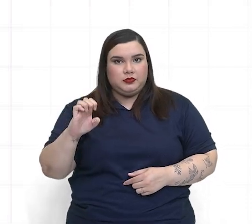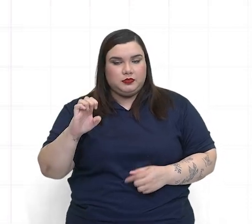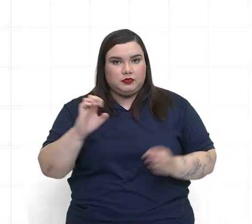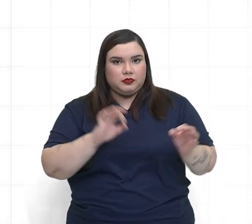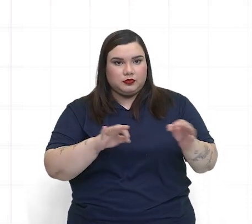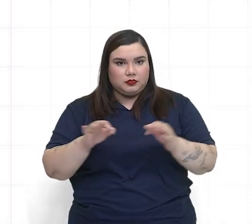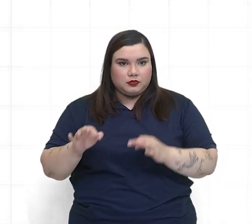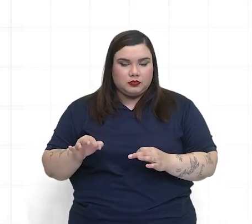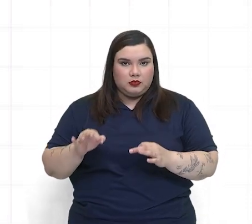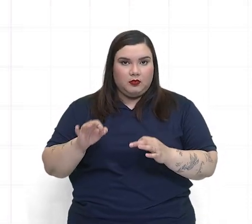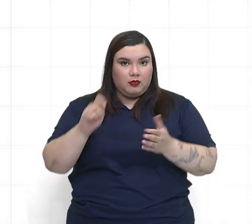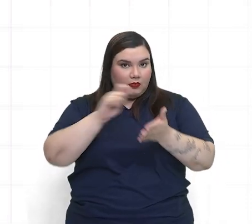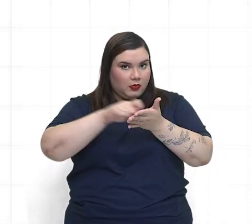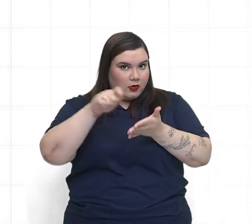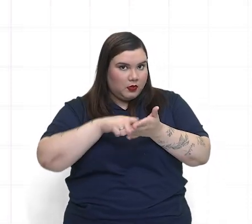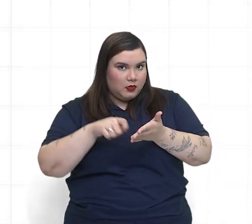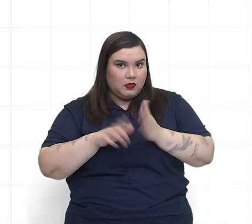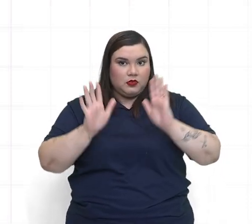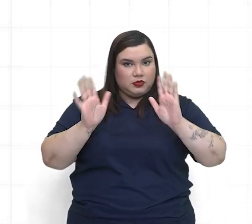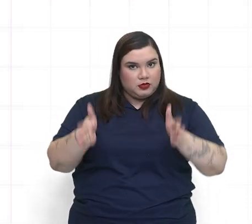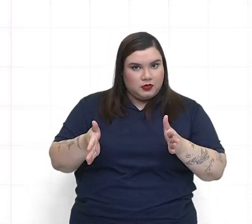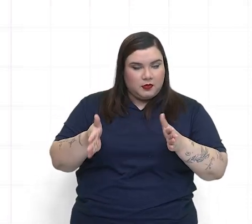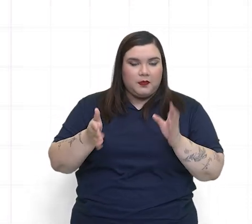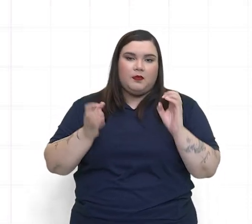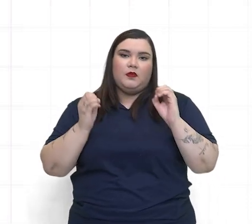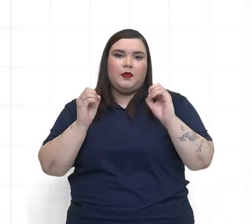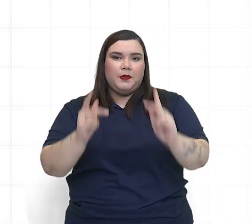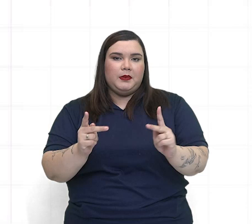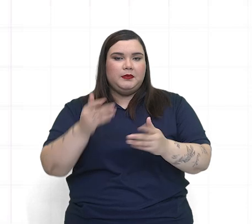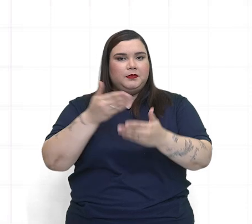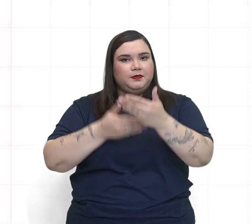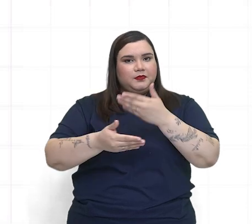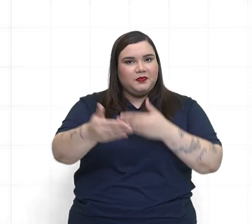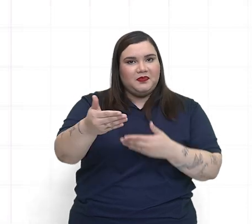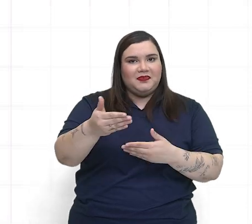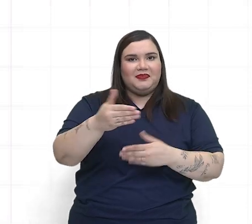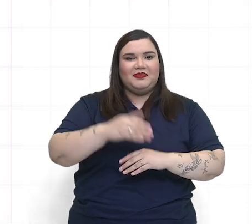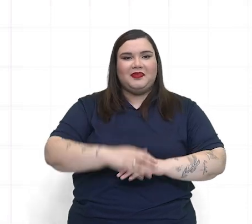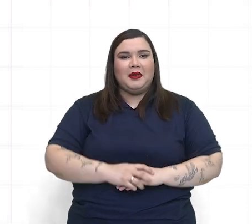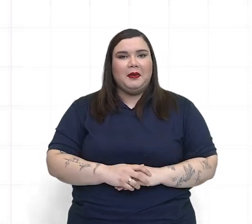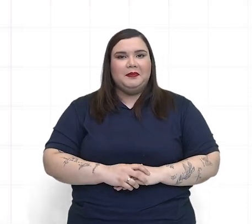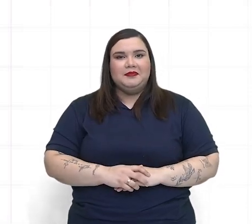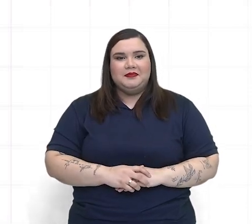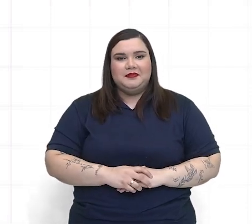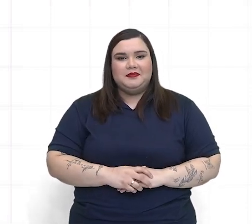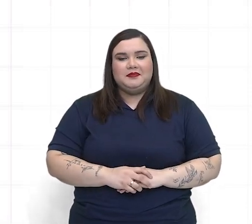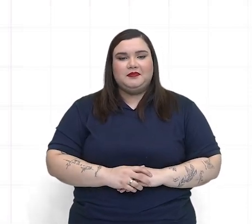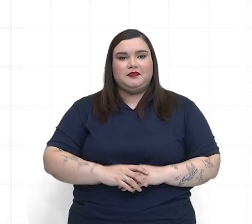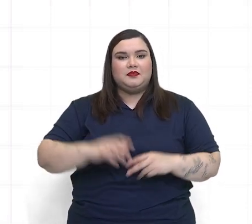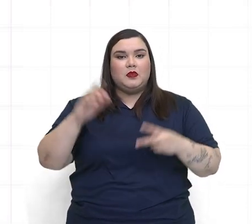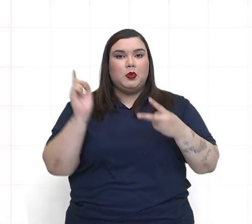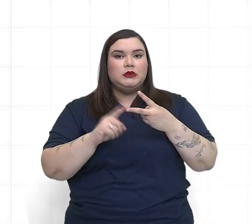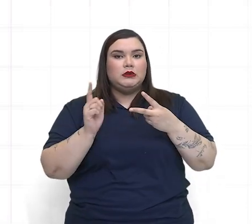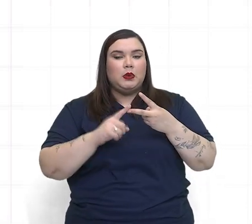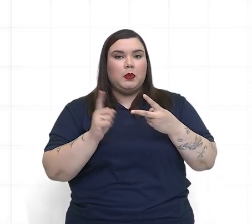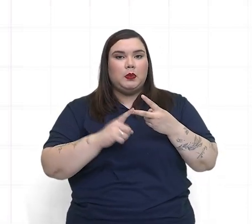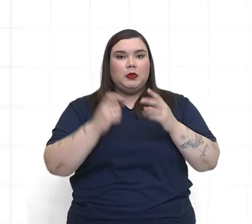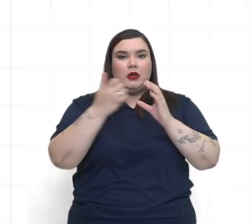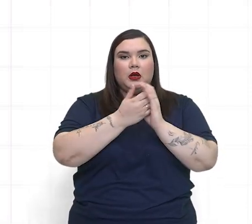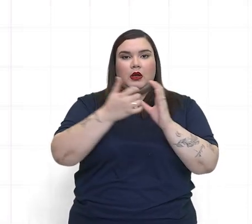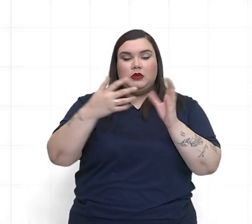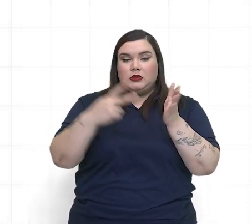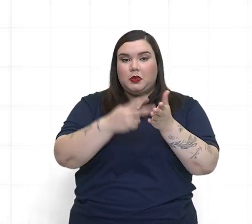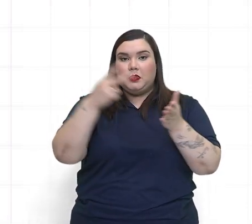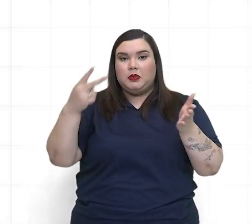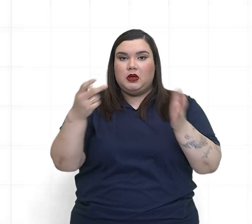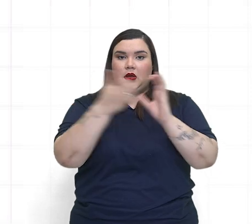vértice. Tomou nota disso daí? Beleza. Tá no sangue já. Próximo elemento que compõe